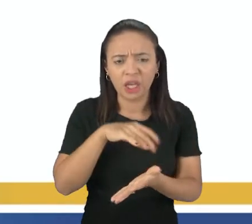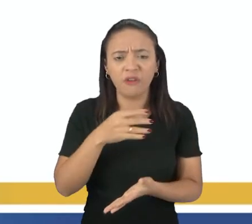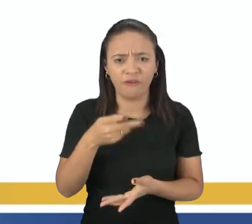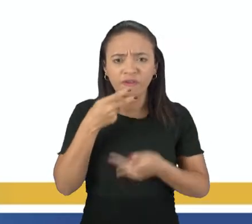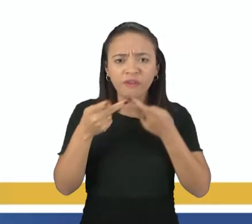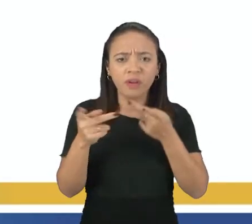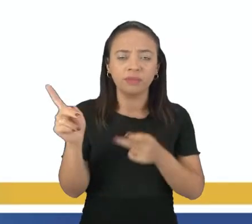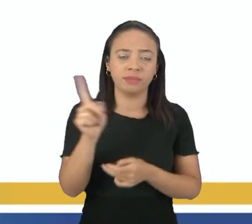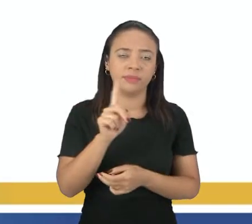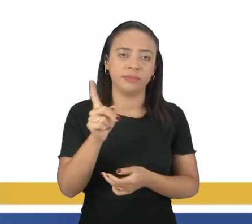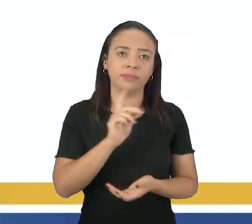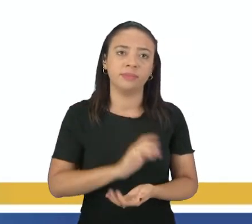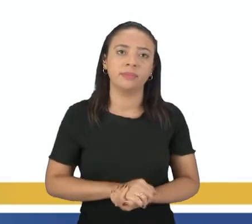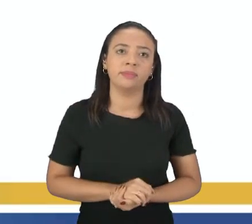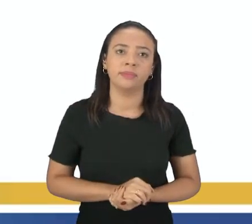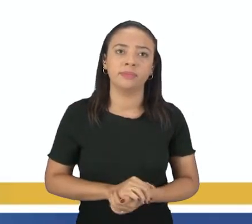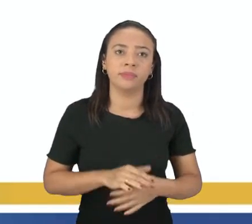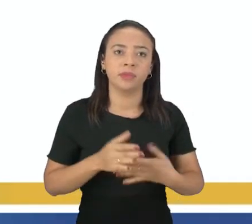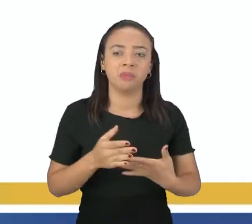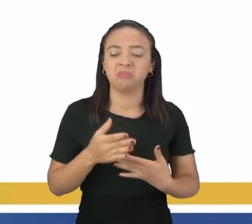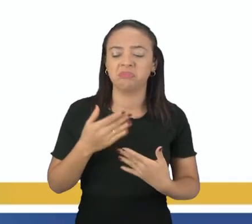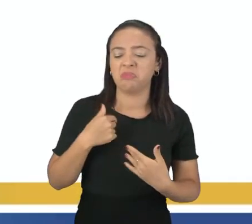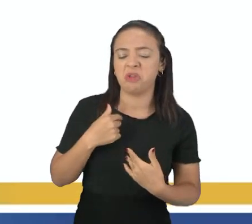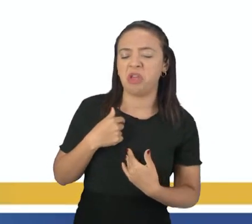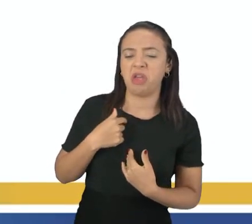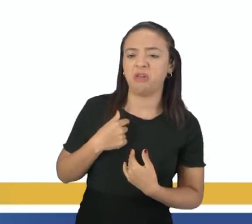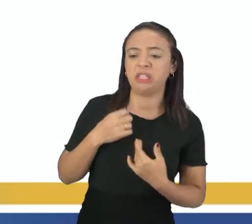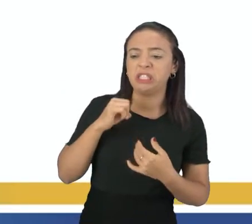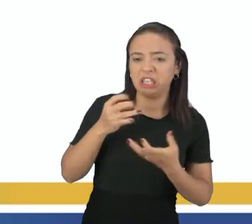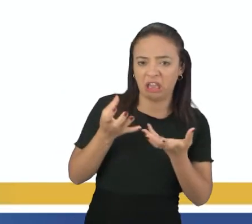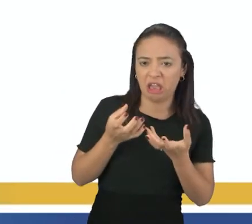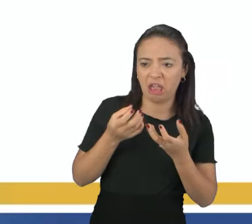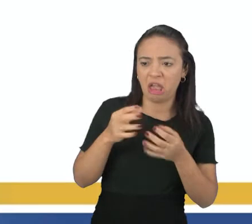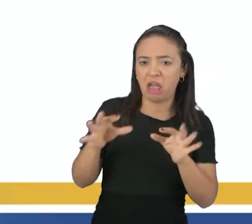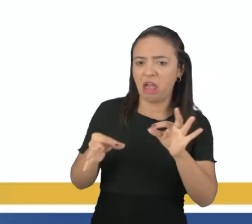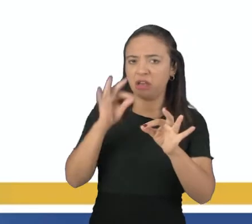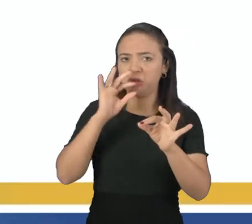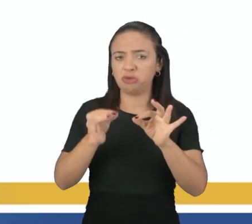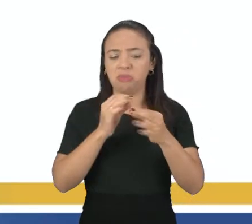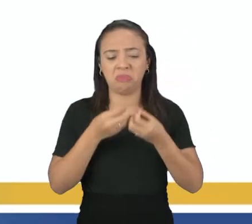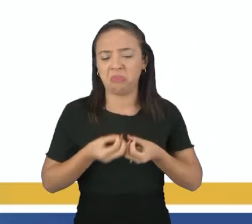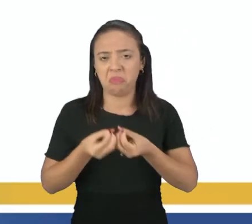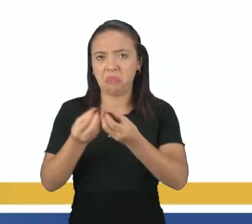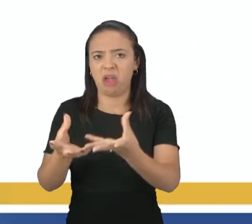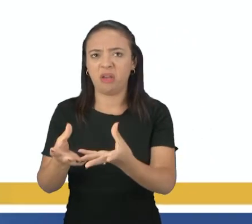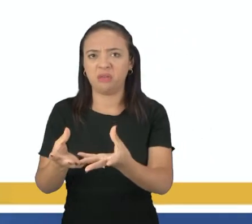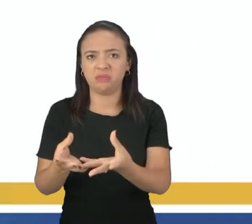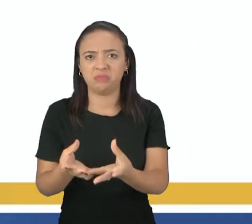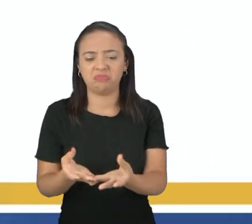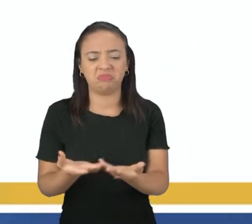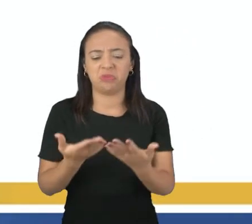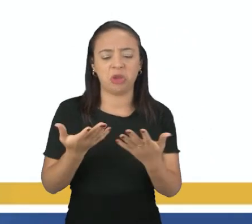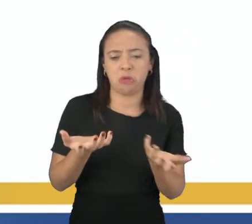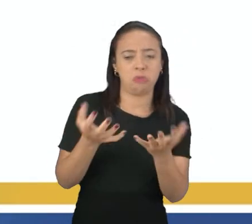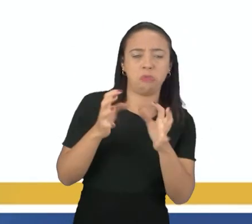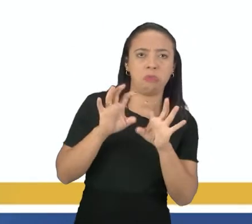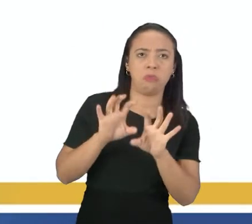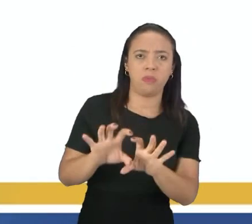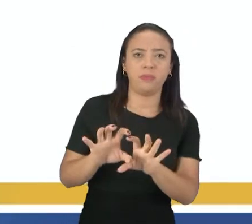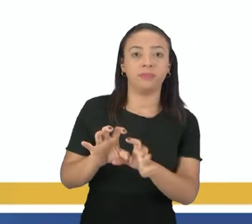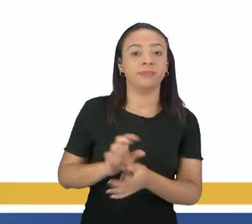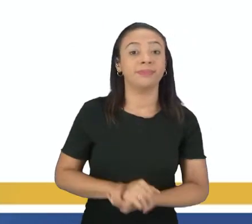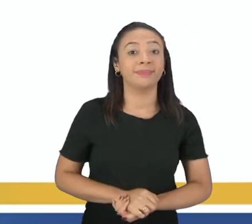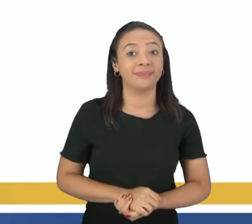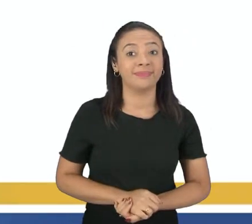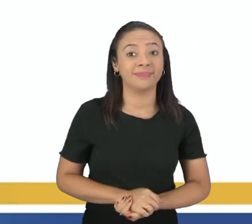Por fim, quem quiser essas uvas pode levar. Estão verdes, estão azedas, não me servem. Aqui